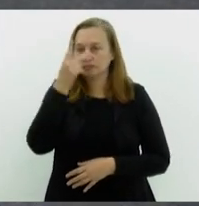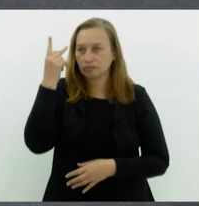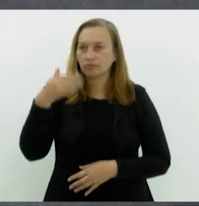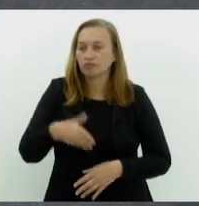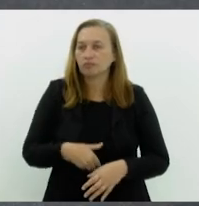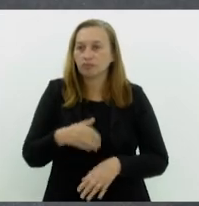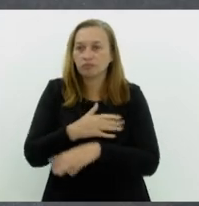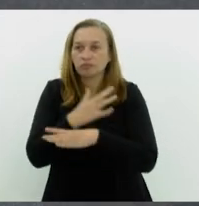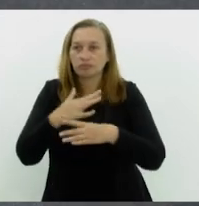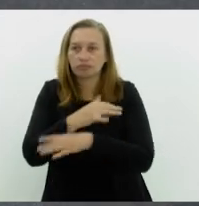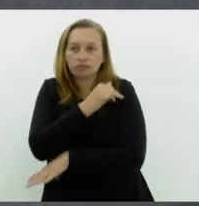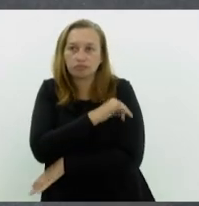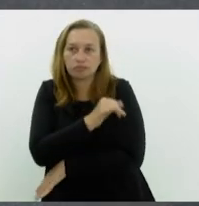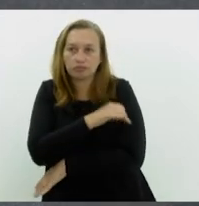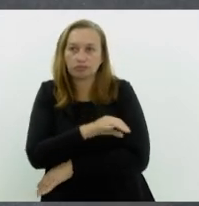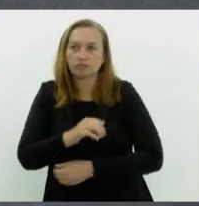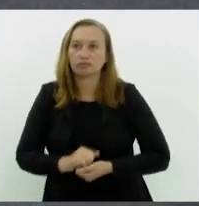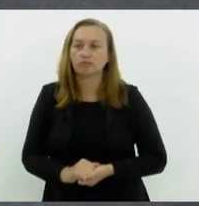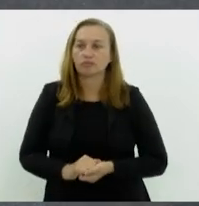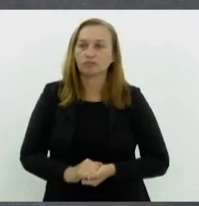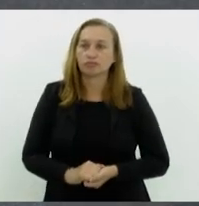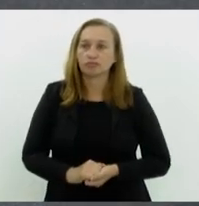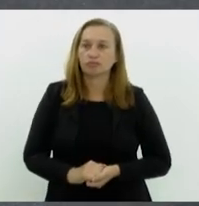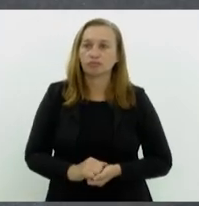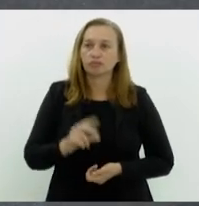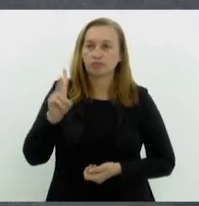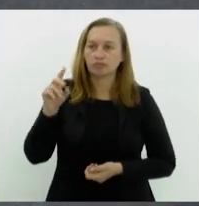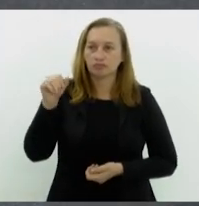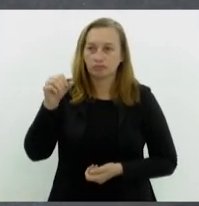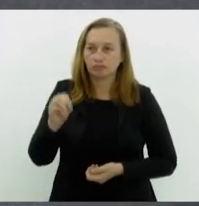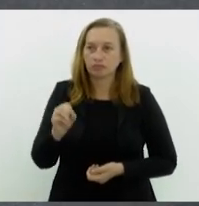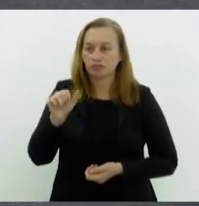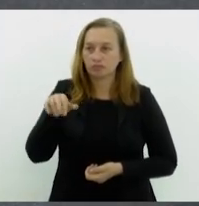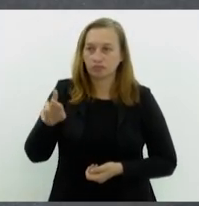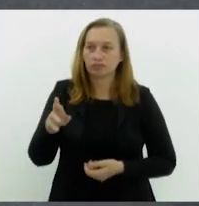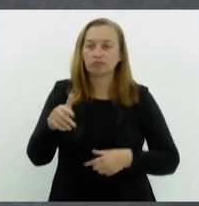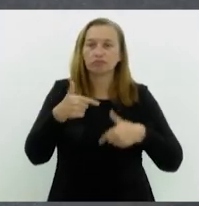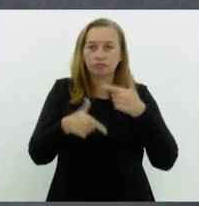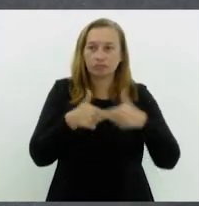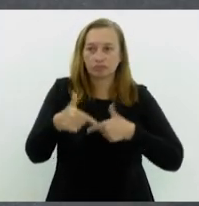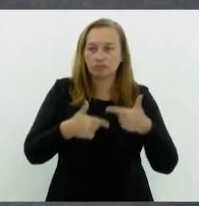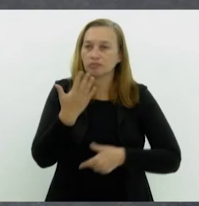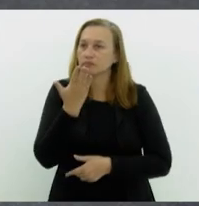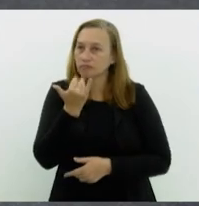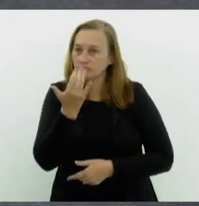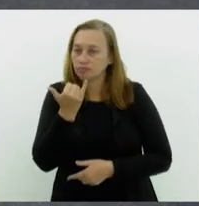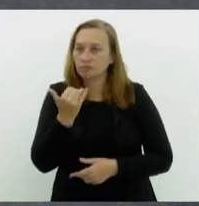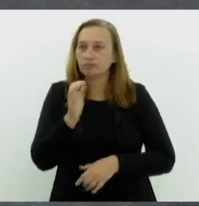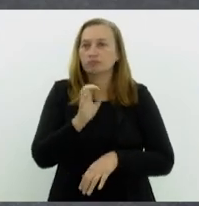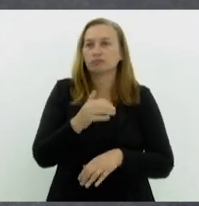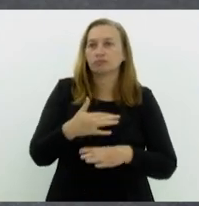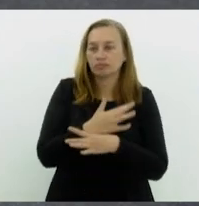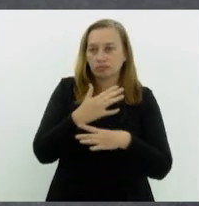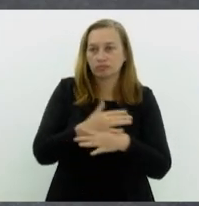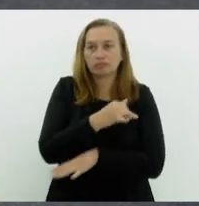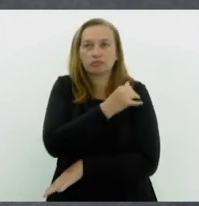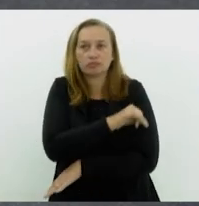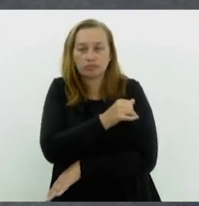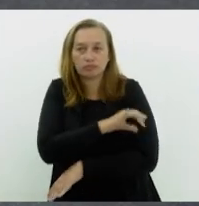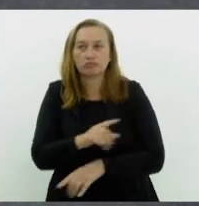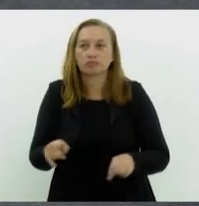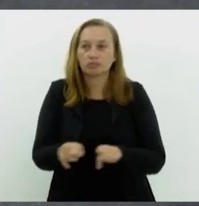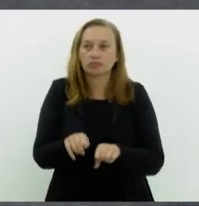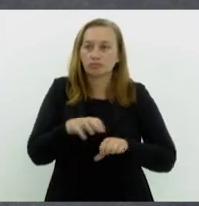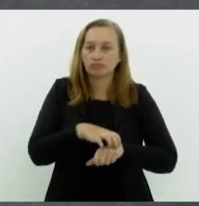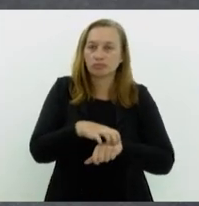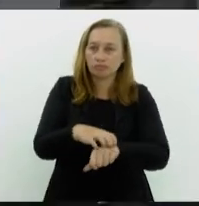de Janeiro. Ainda bem que está sendo presidido agora por Valdo Ceasa, que trabalha aí com alimentação na cidade do Rio de Janeiro, mas também o